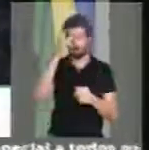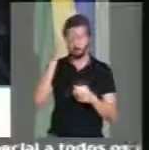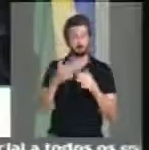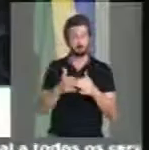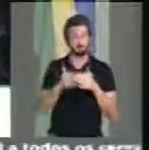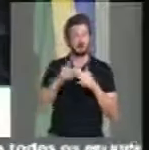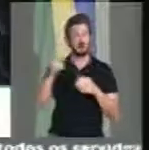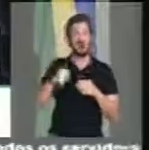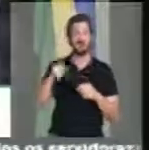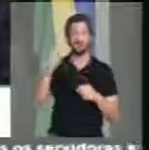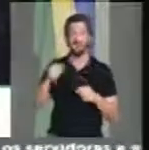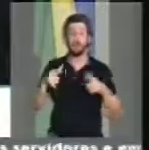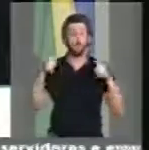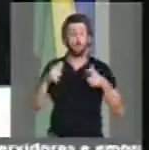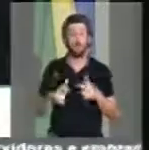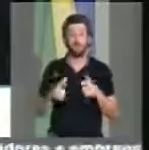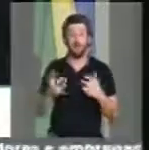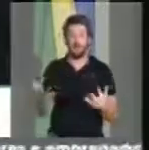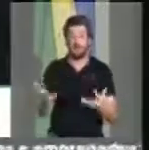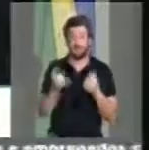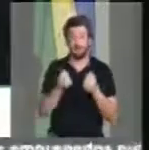casa de ressonância.